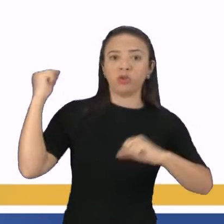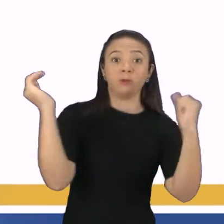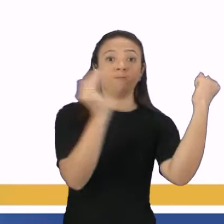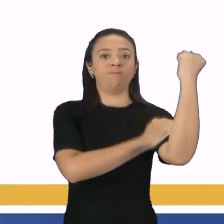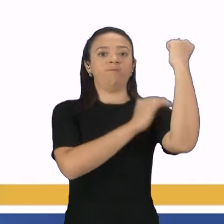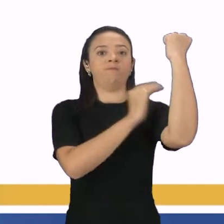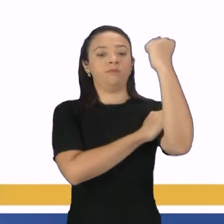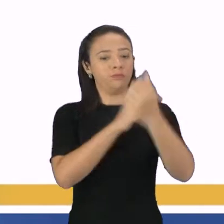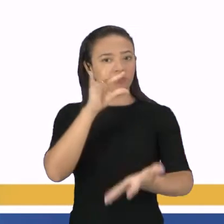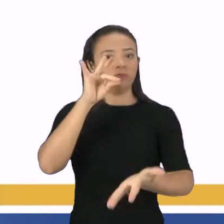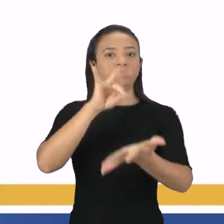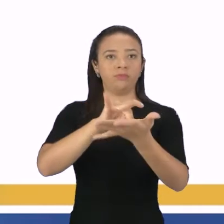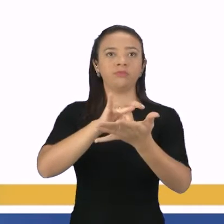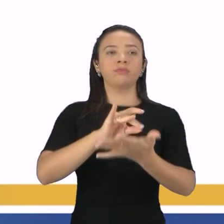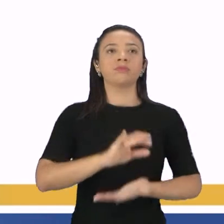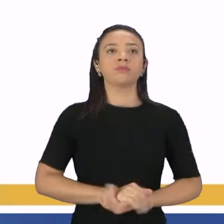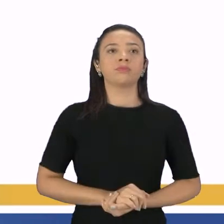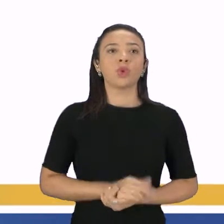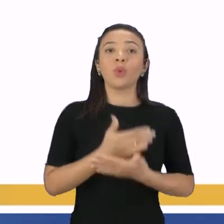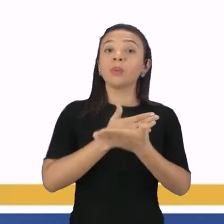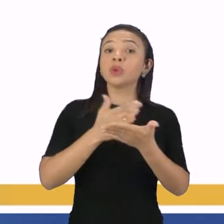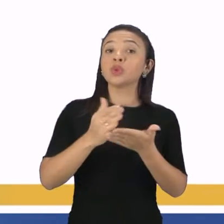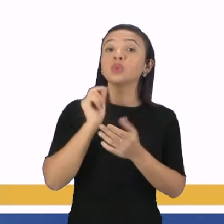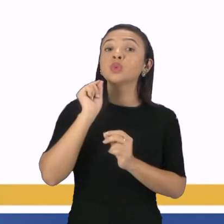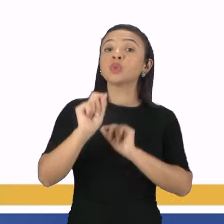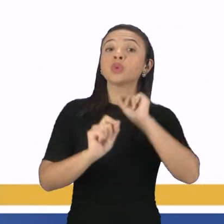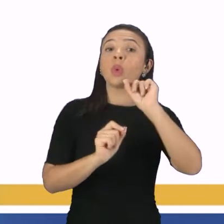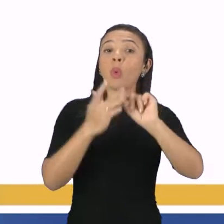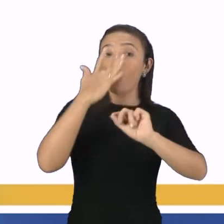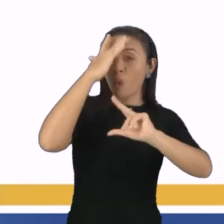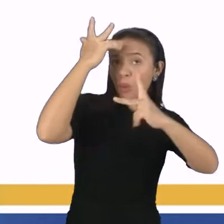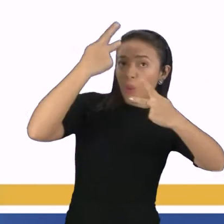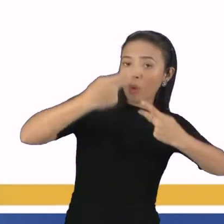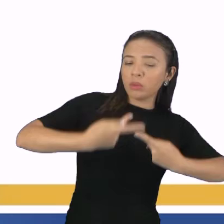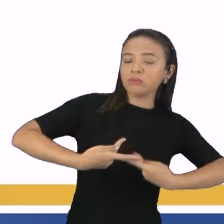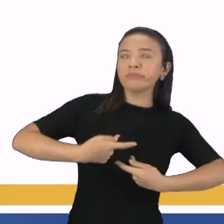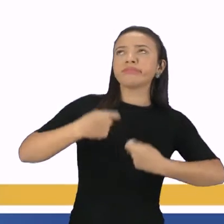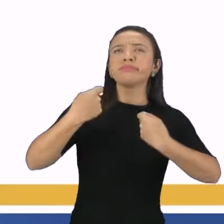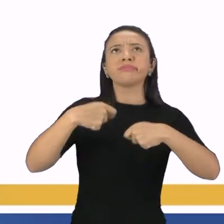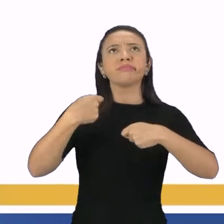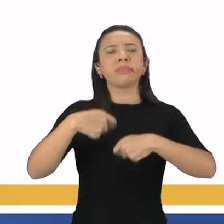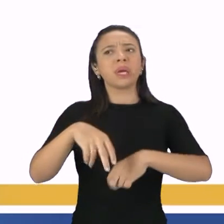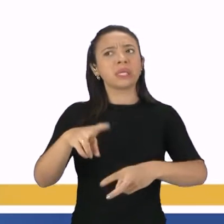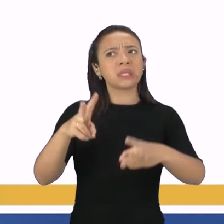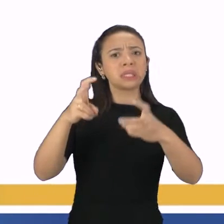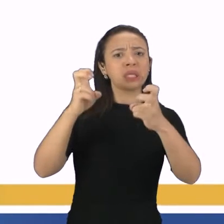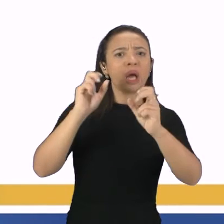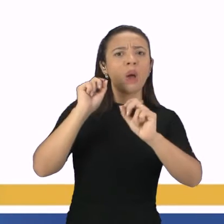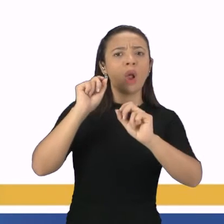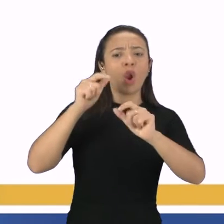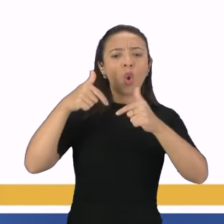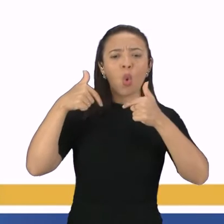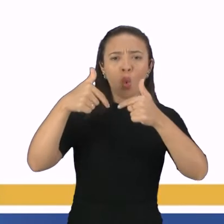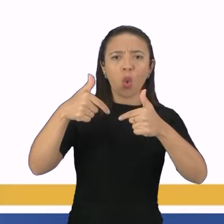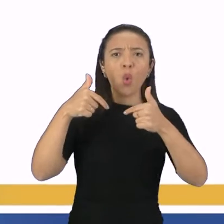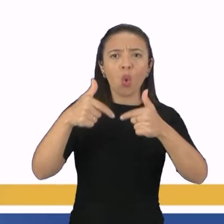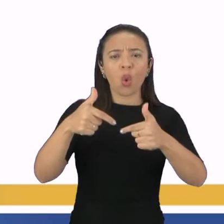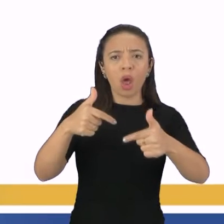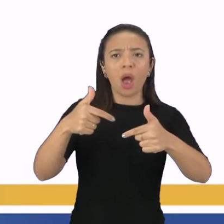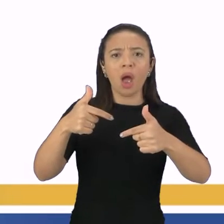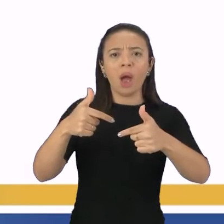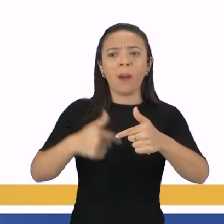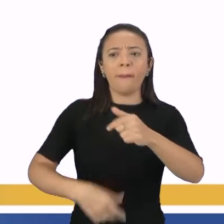exercida, né? Tudo começou como o homem primitivo sentiu a necessidade de quê, né? De lutar para se